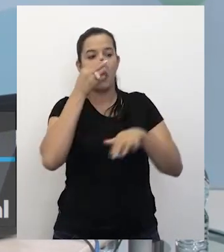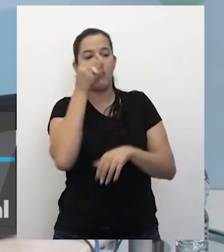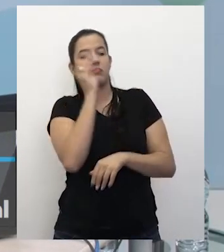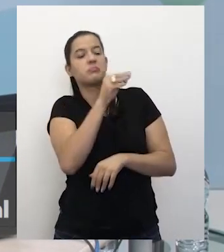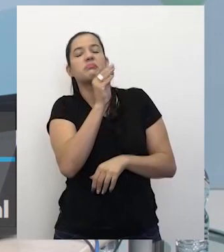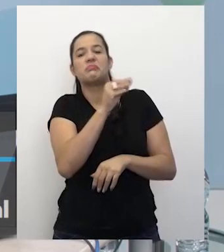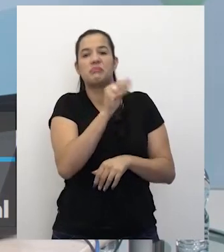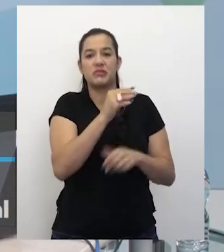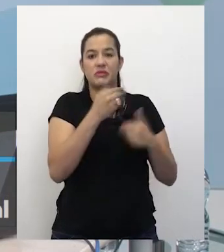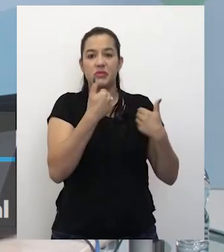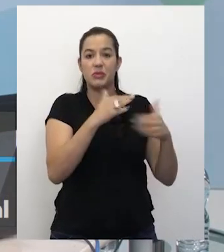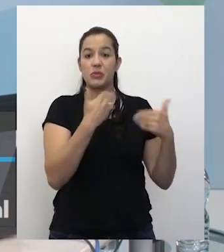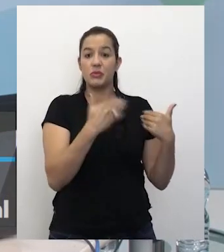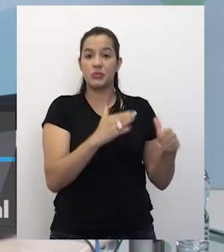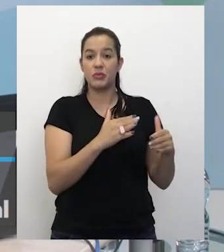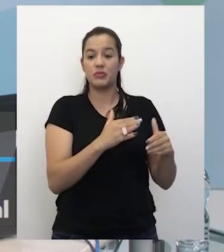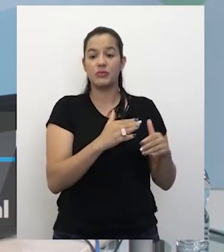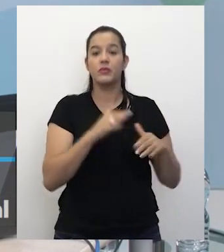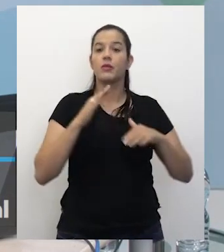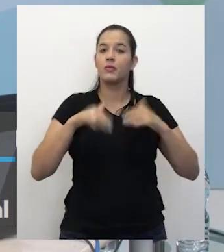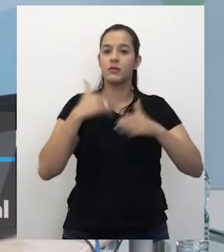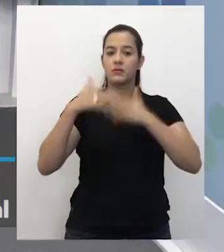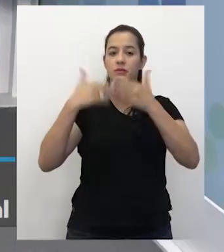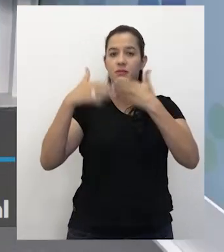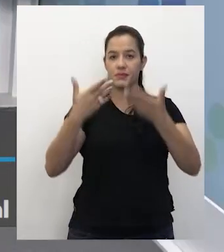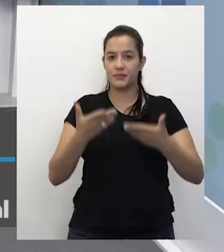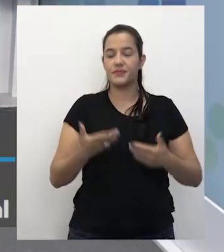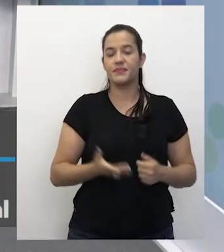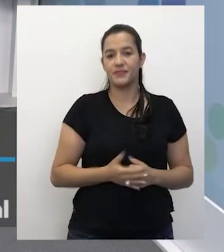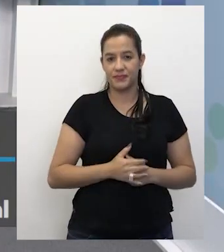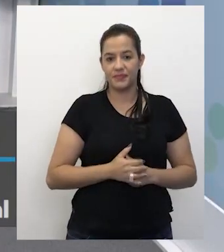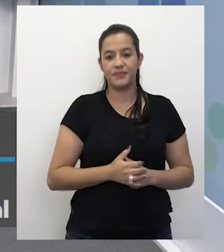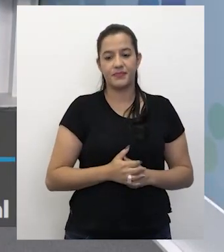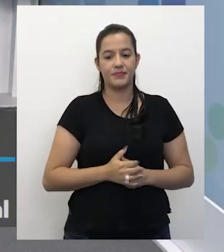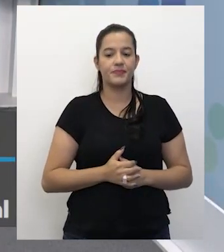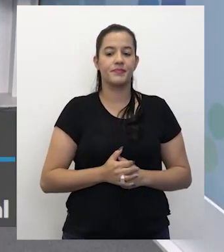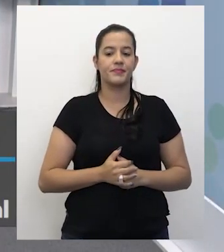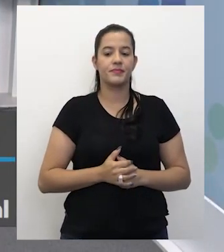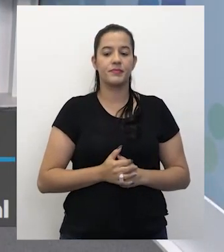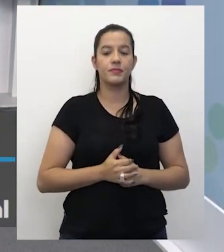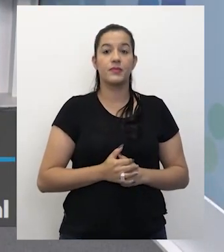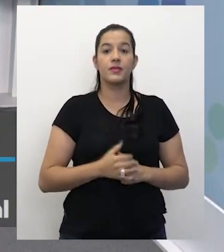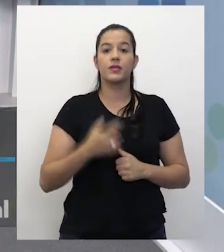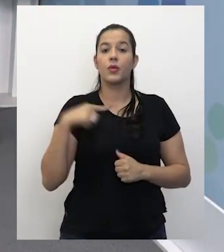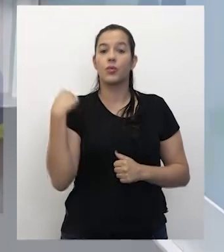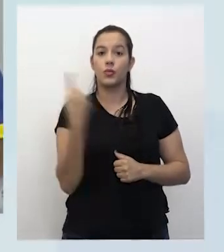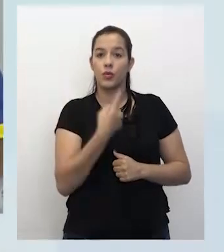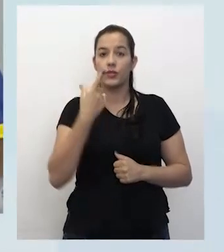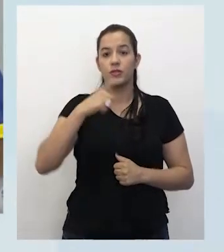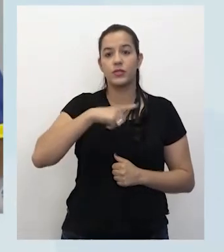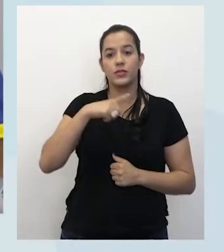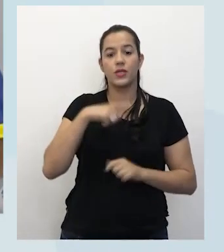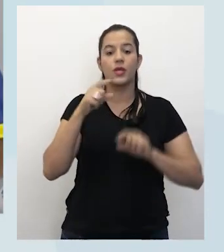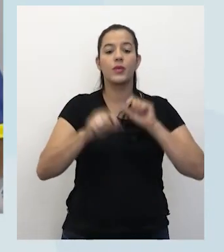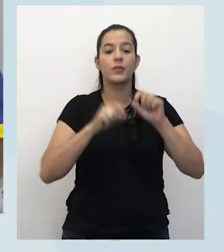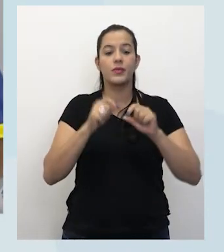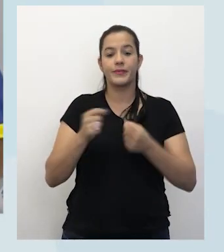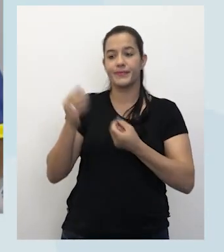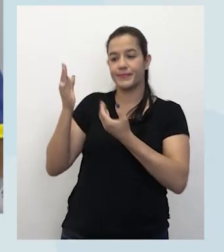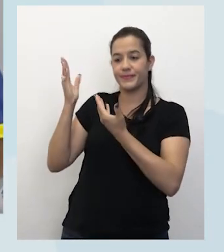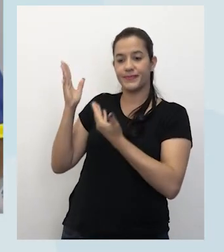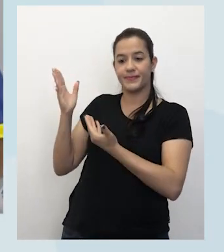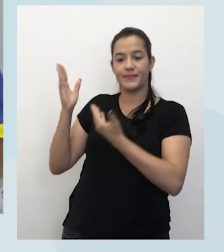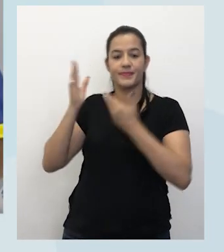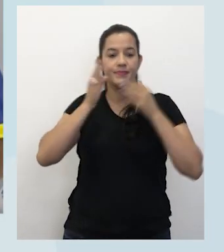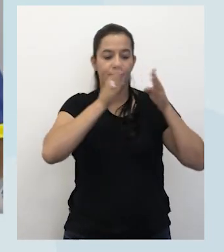que teve para que esse Isso. talento fosse desenvolvido. Exatamente, exatamente. A gente tem a organização, que é essa que a gente acabou de